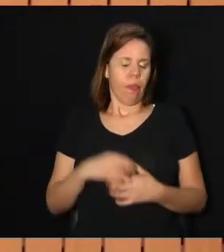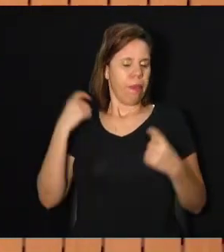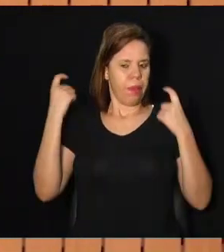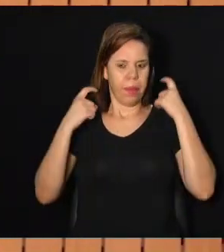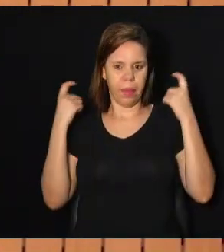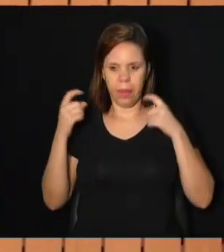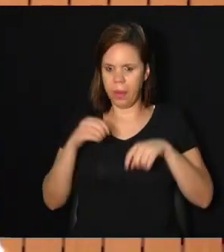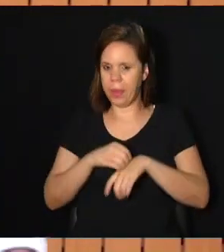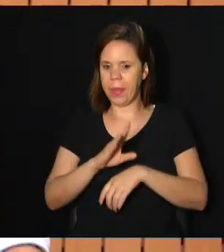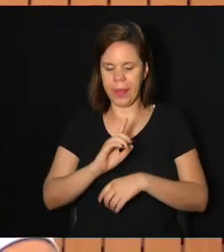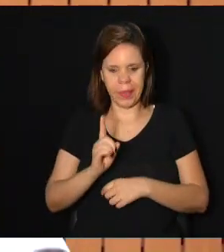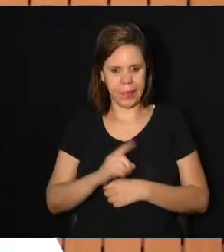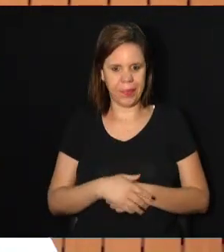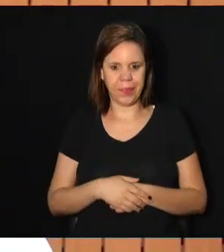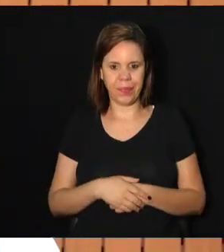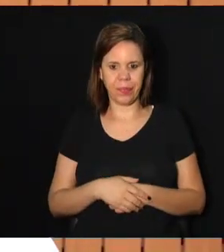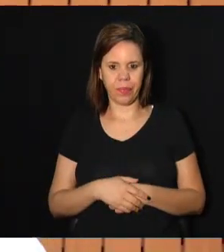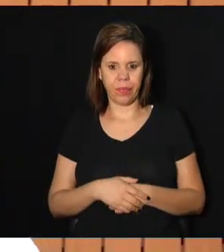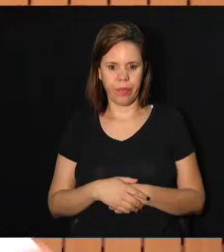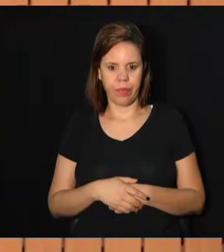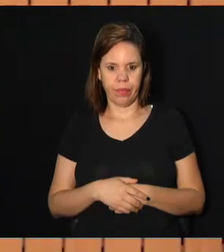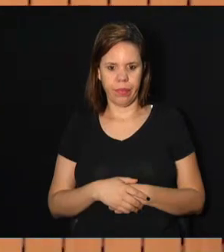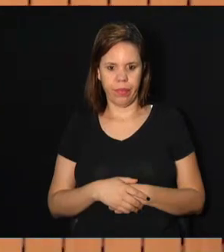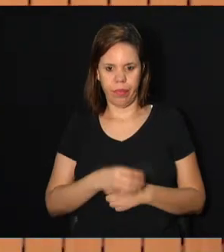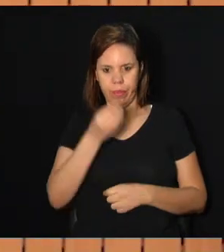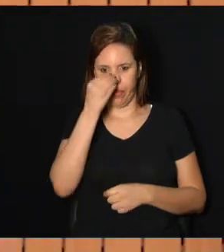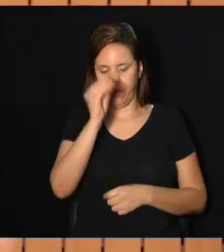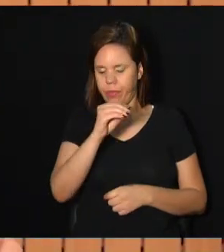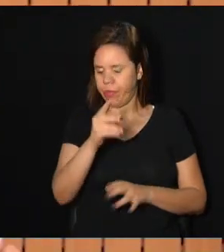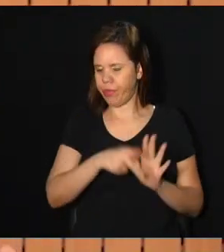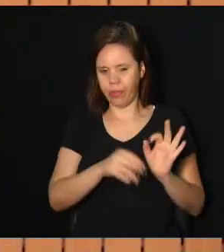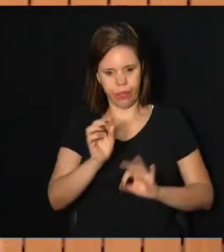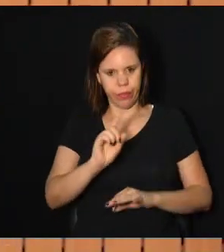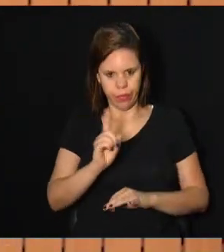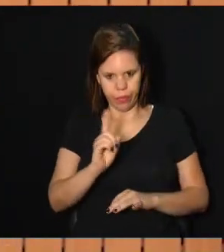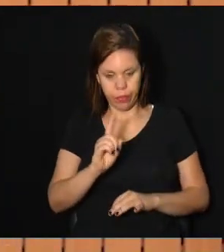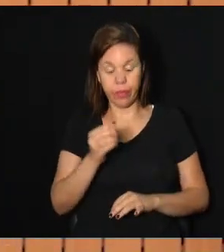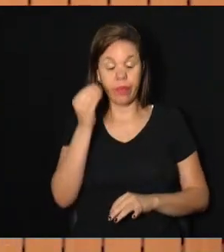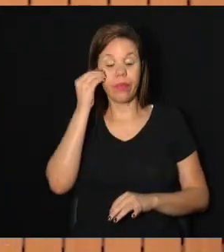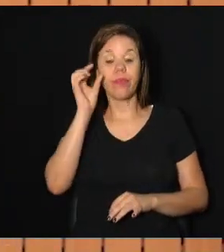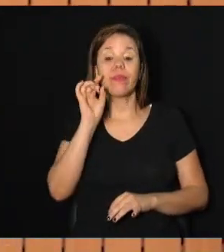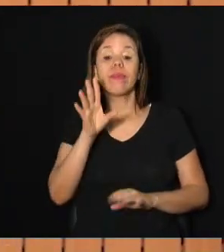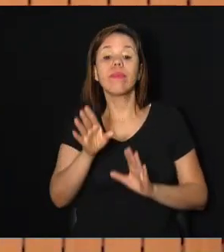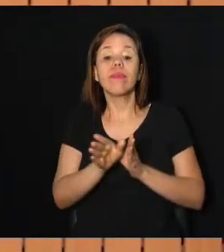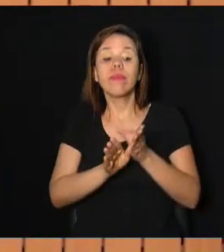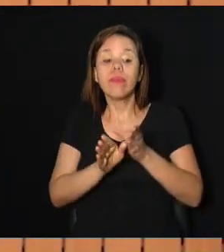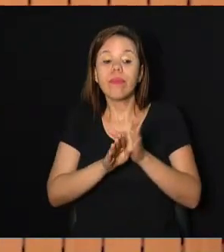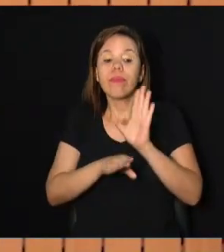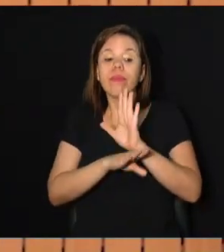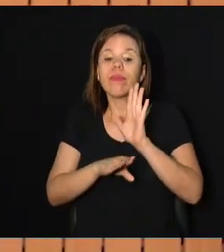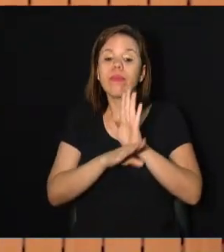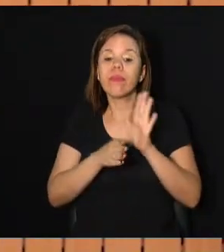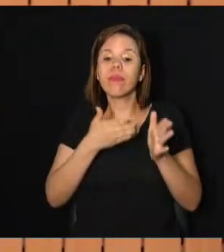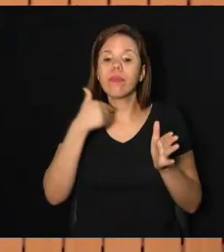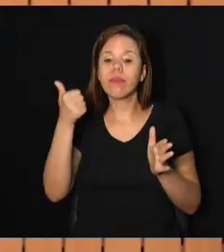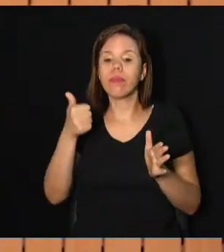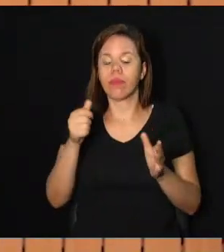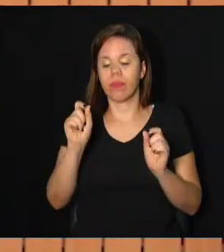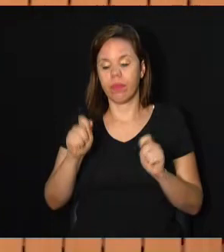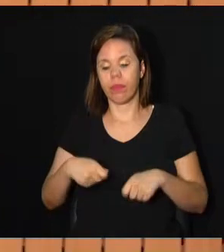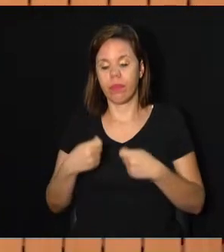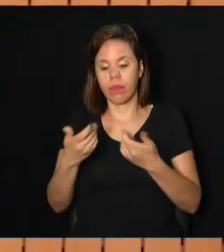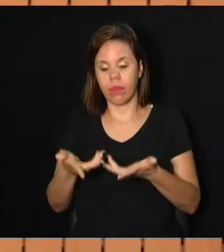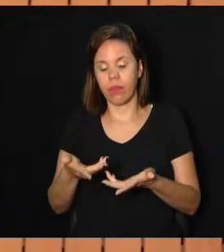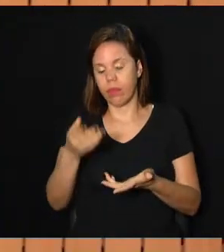preocupação no sentido de desmerecer o projeto, de tentar melhorar ele no seguinte, melhorar, digo eu, né? Damos prioridade para o